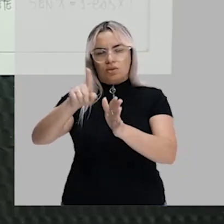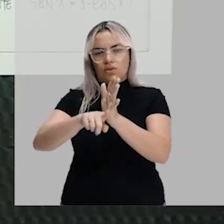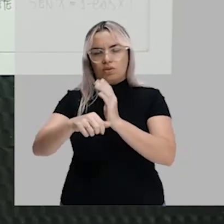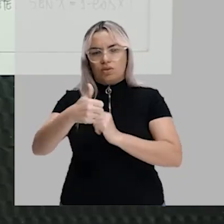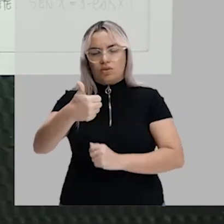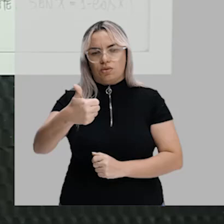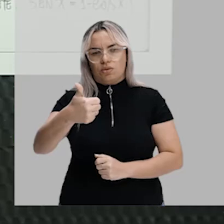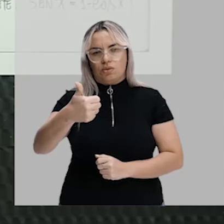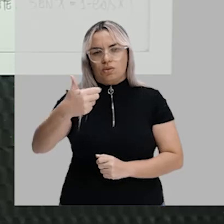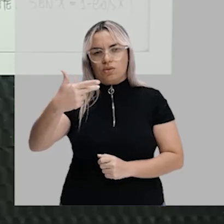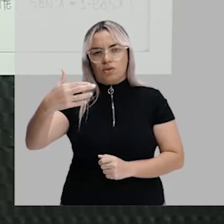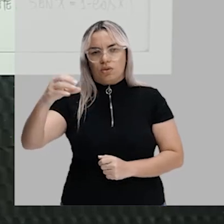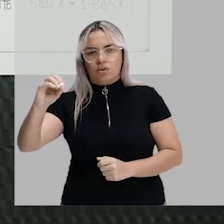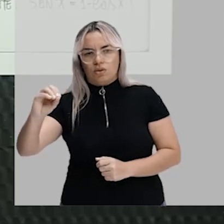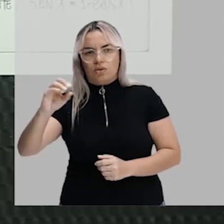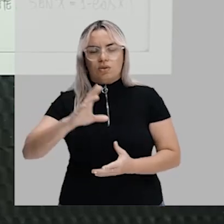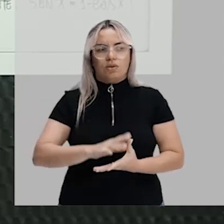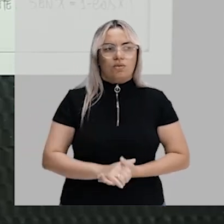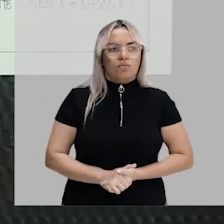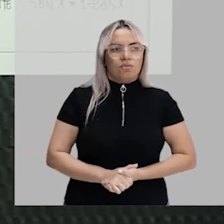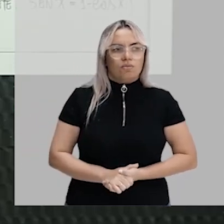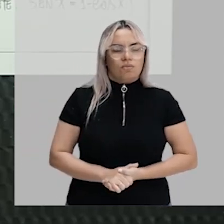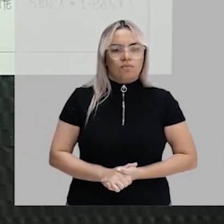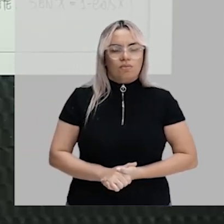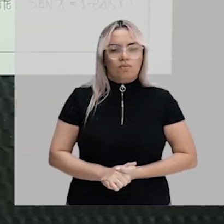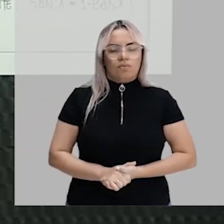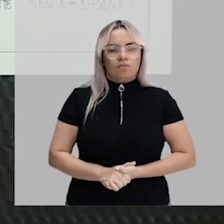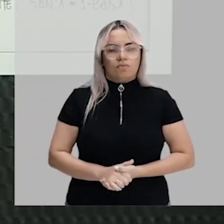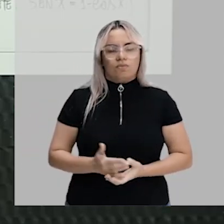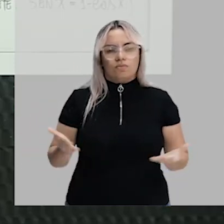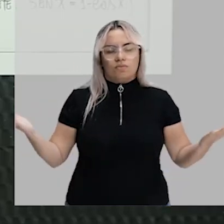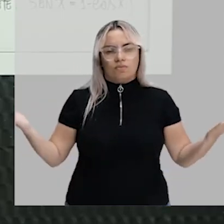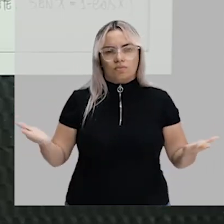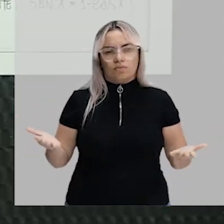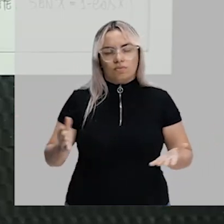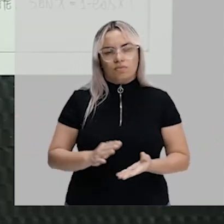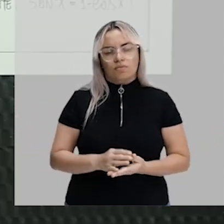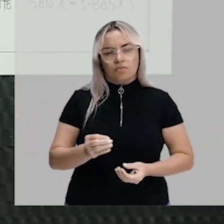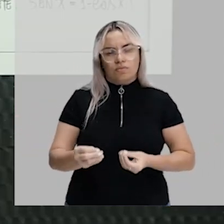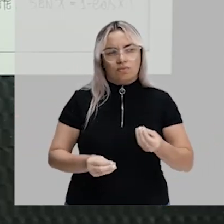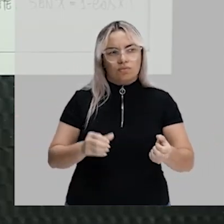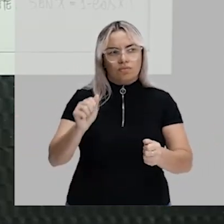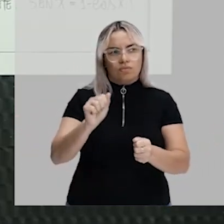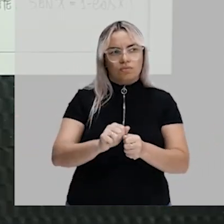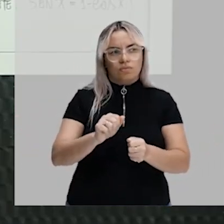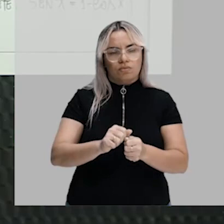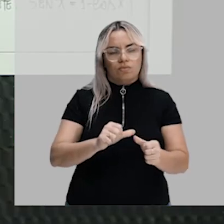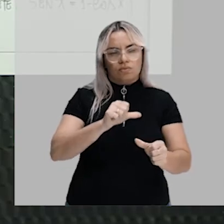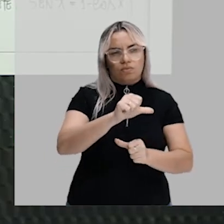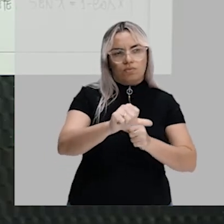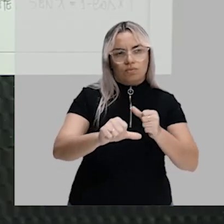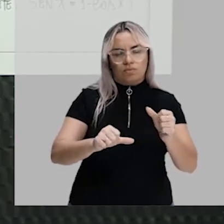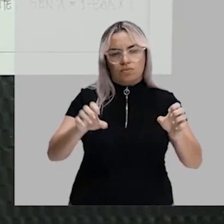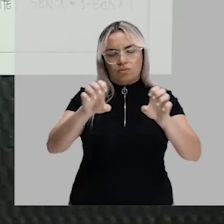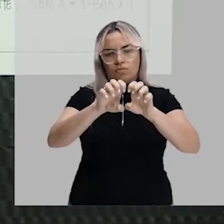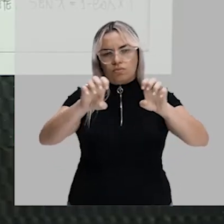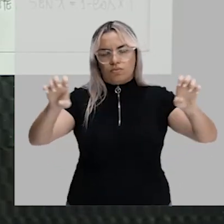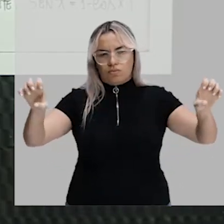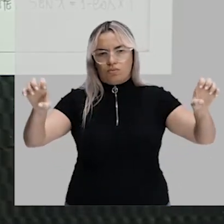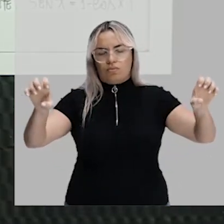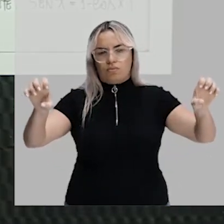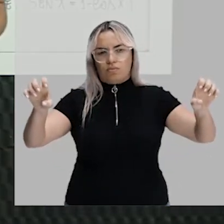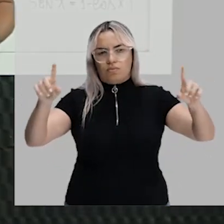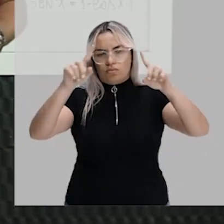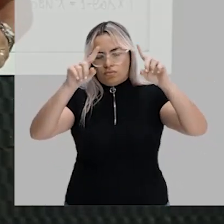- 1 = 0 galera O que que a gente vai fazer a gente vai transformar essa equação que é uma equação